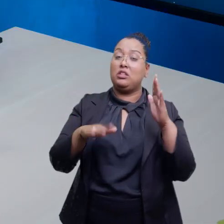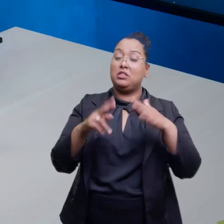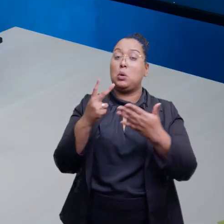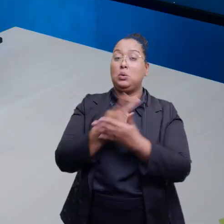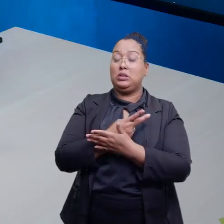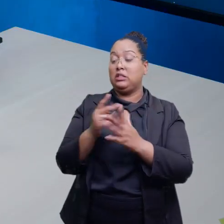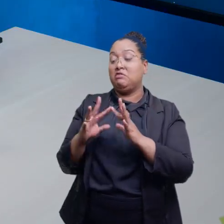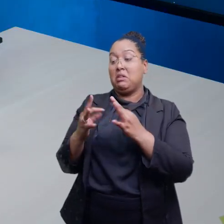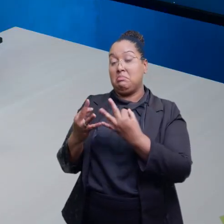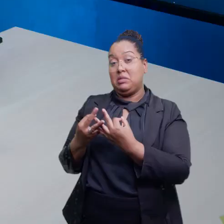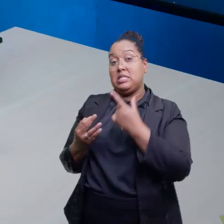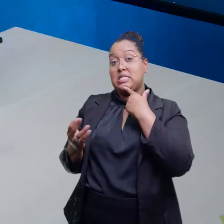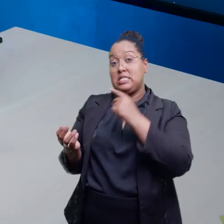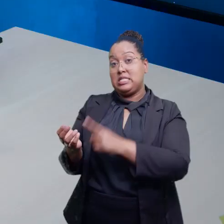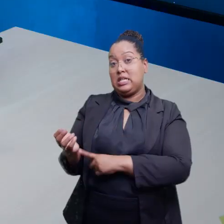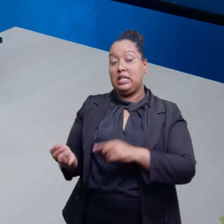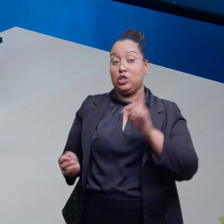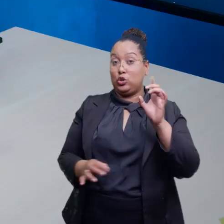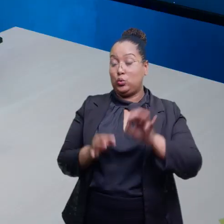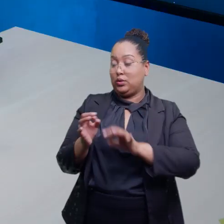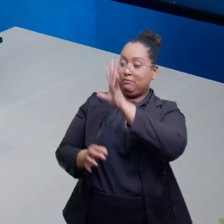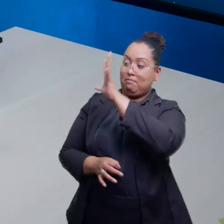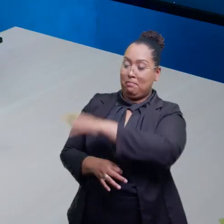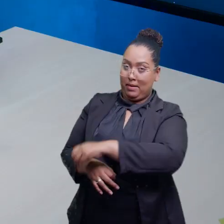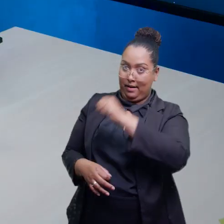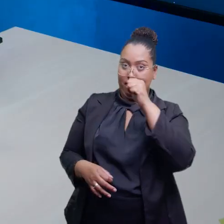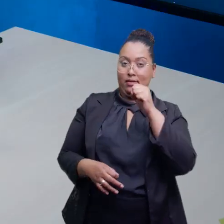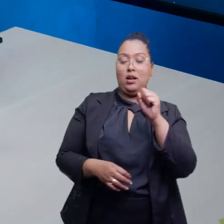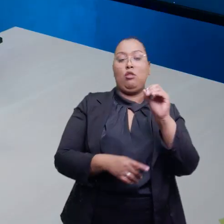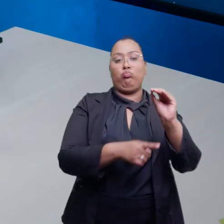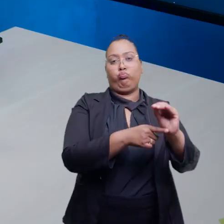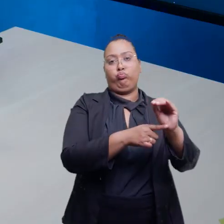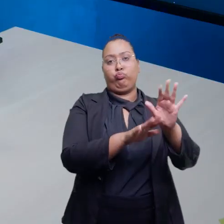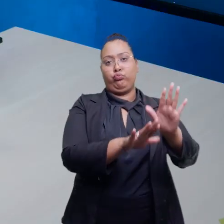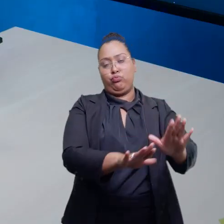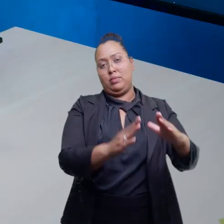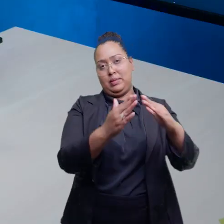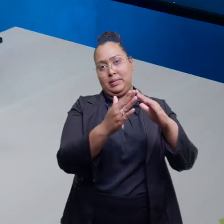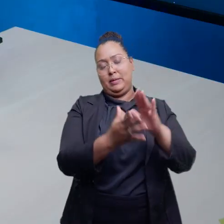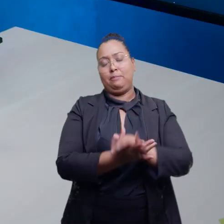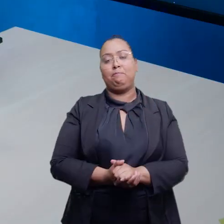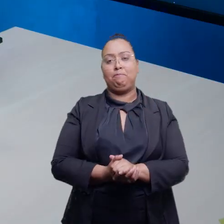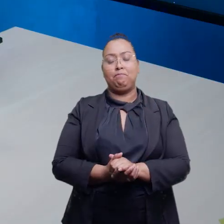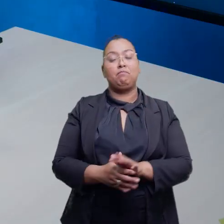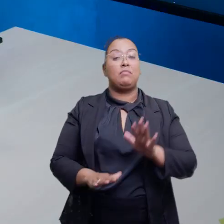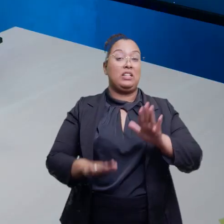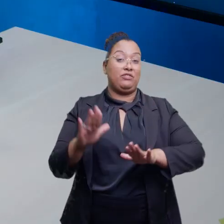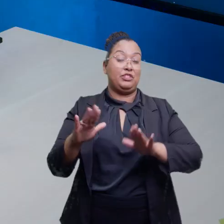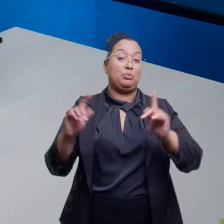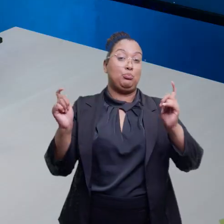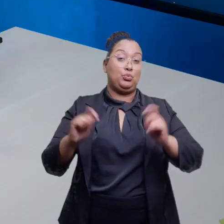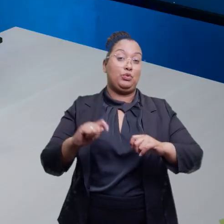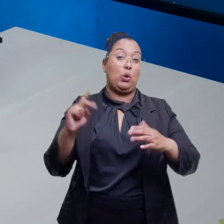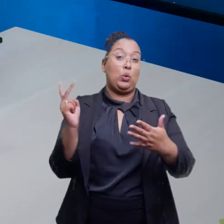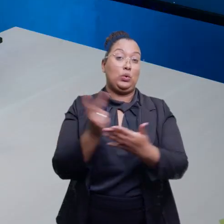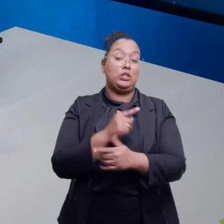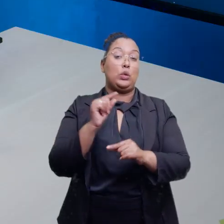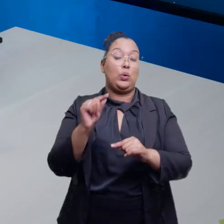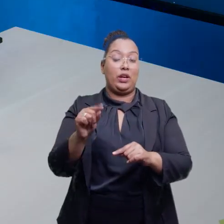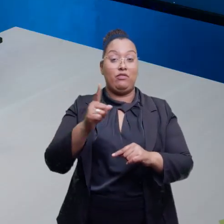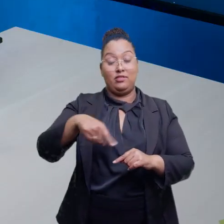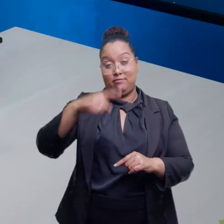familiar, né? O que às vezes pode acontecer, e que até é importante a